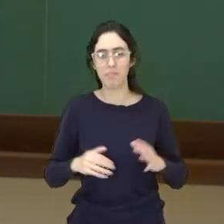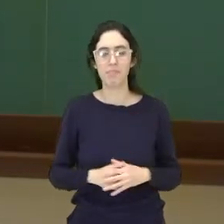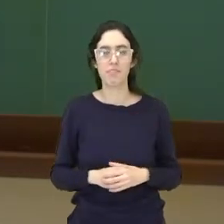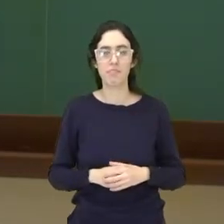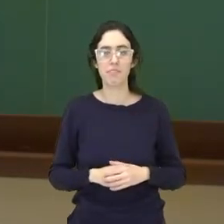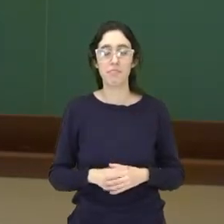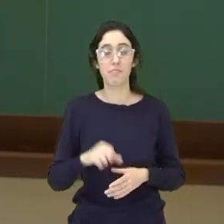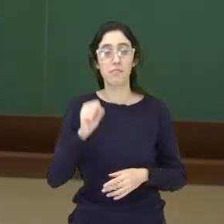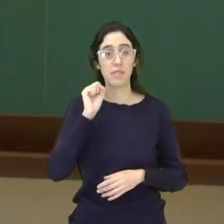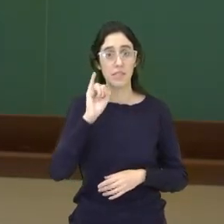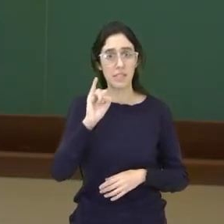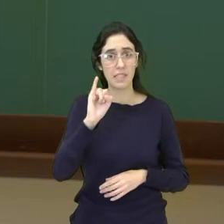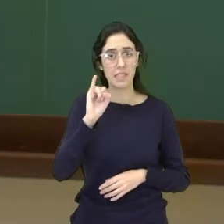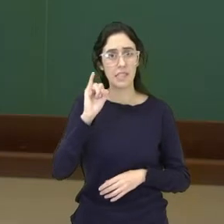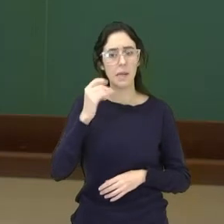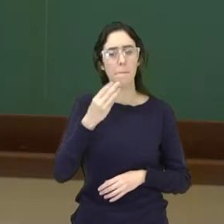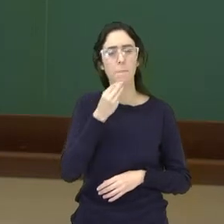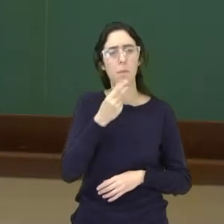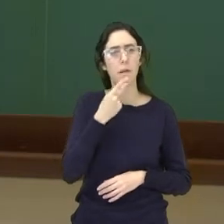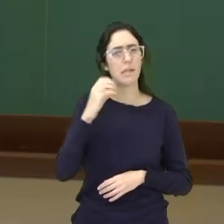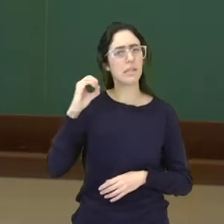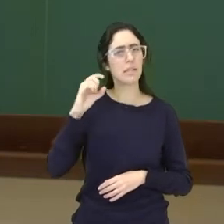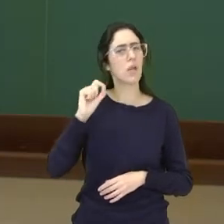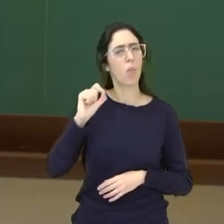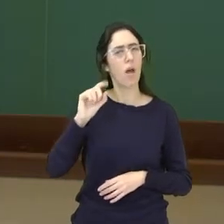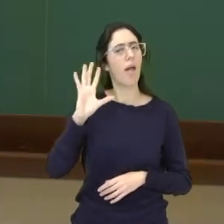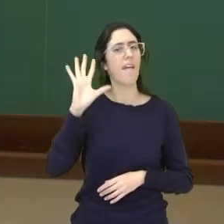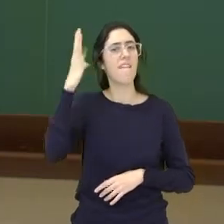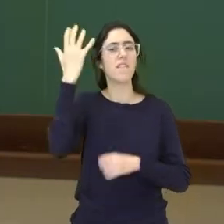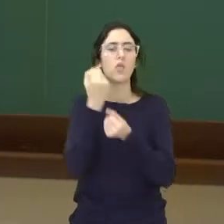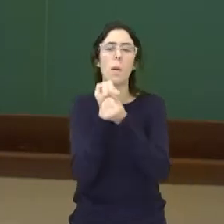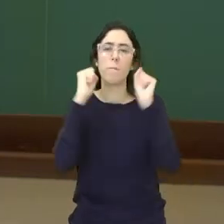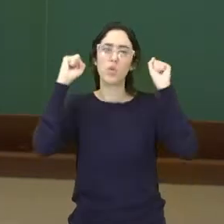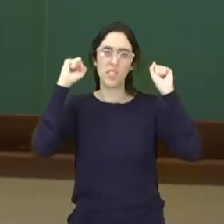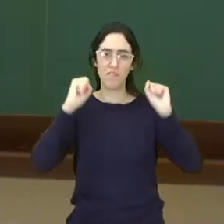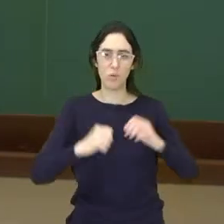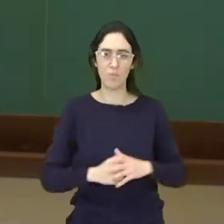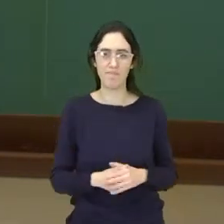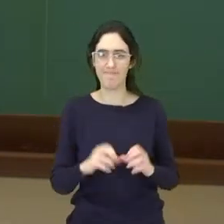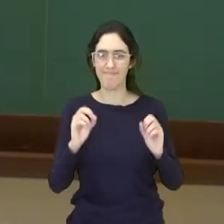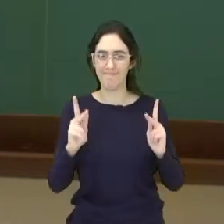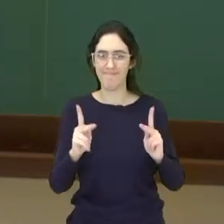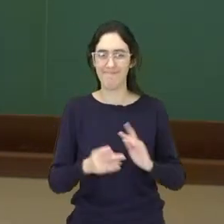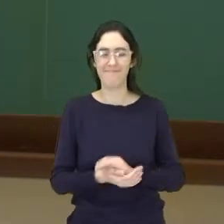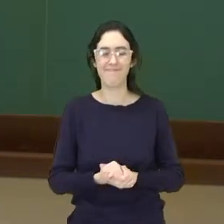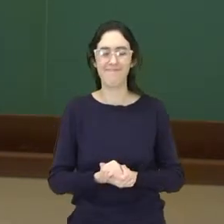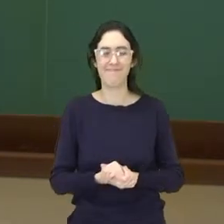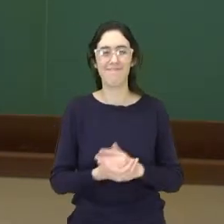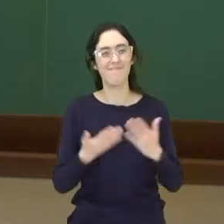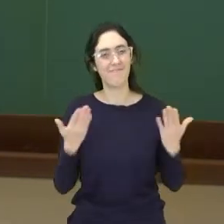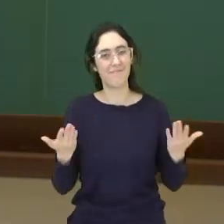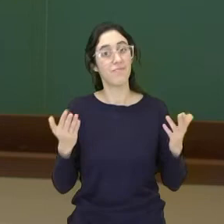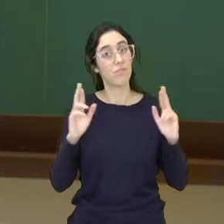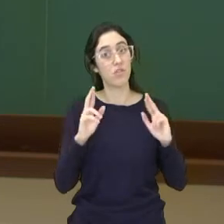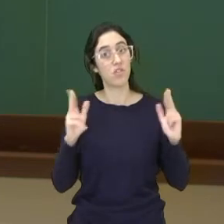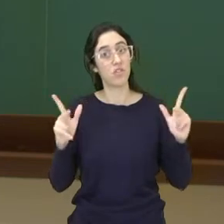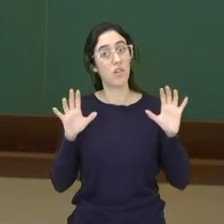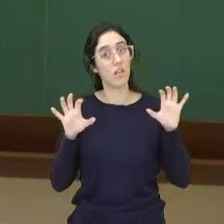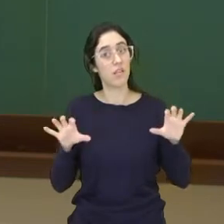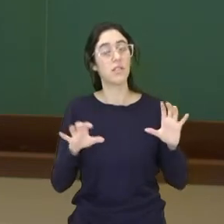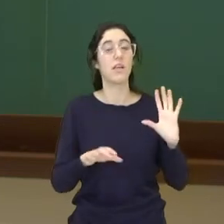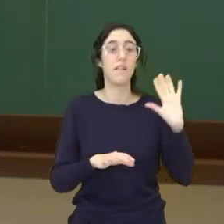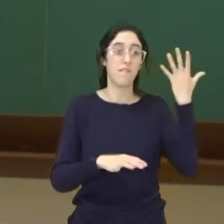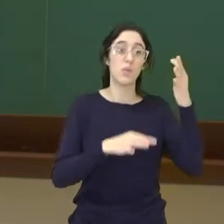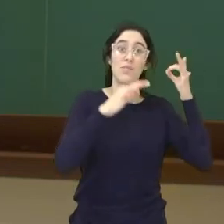que a probabilidade for igual a zero, temos um evento impossível. Beleza? Então tá aí a diferença entre evento